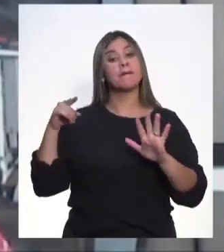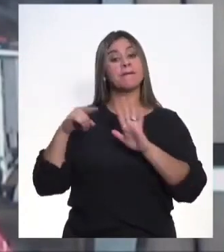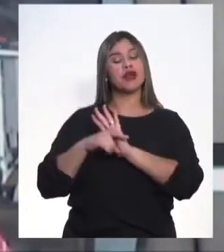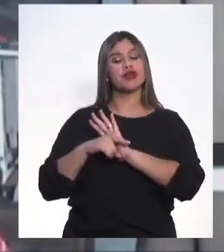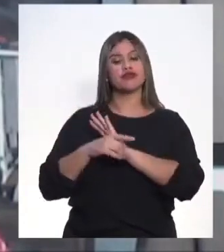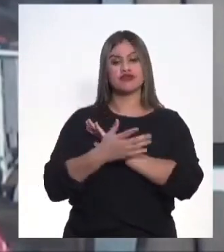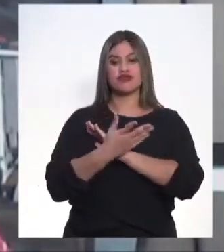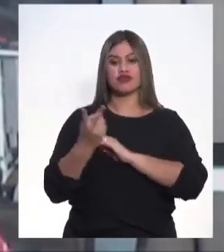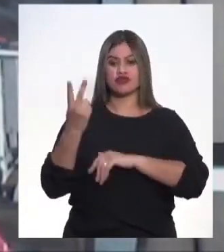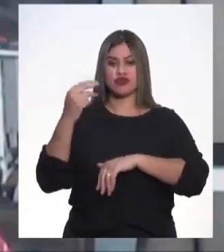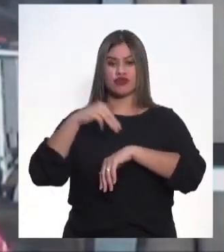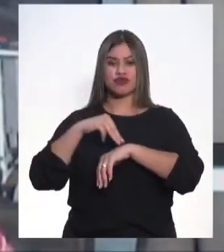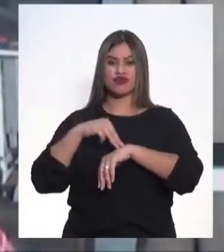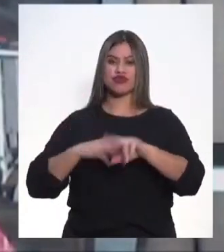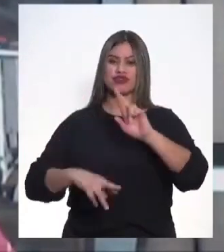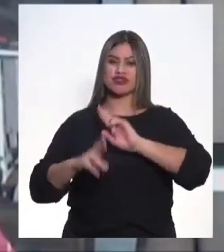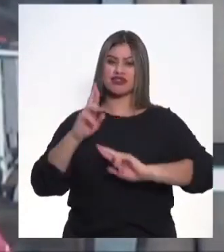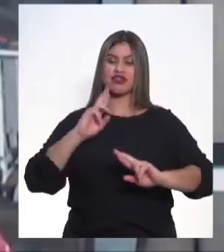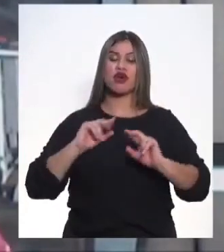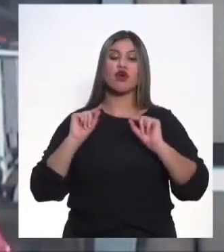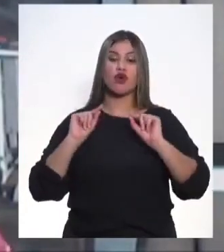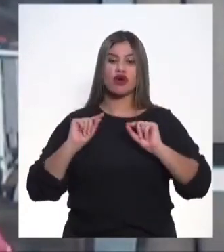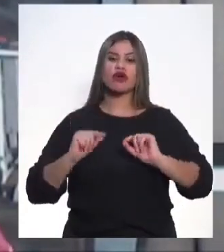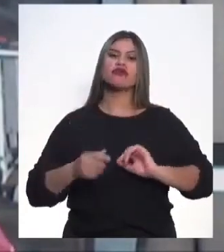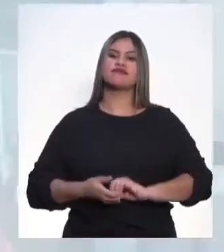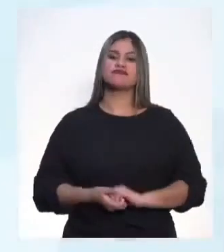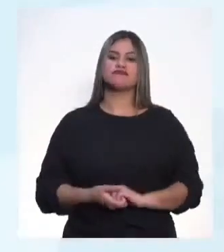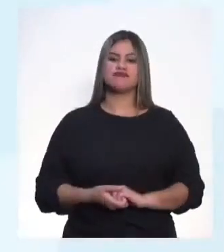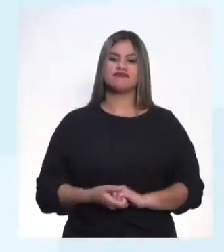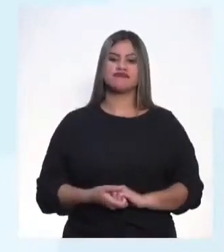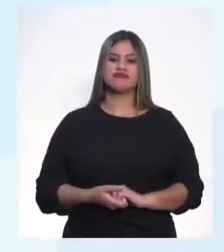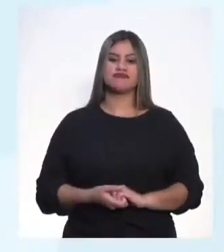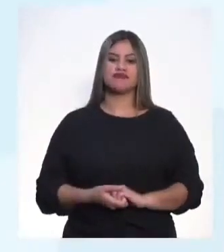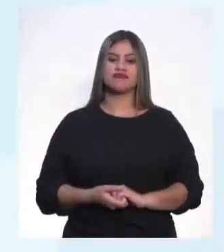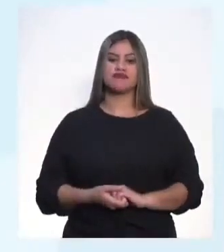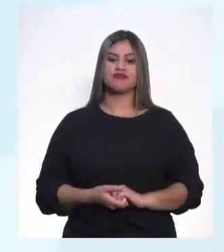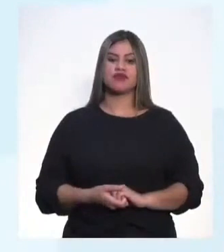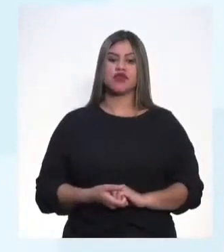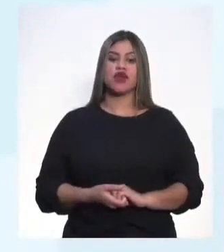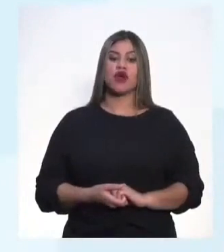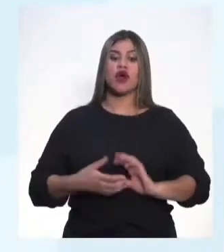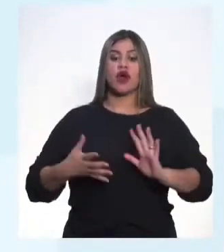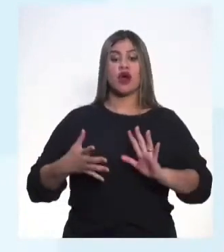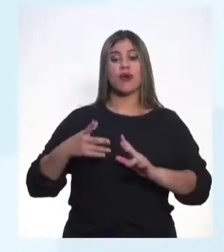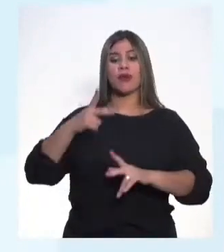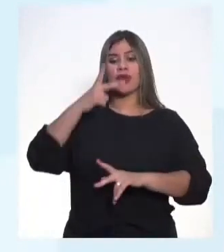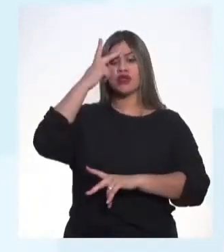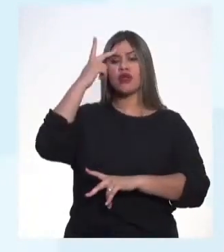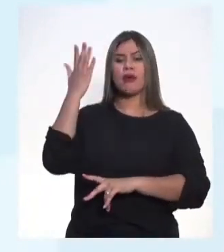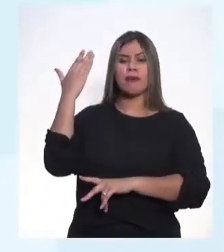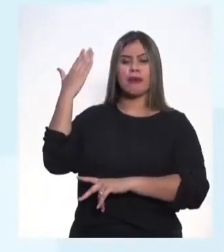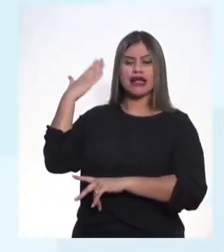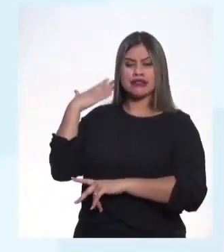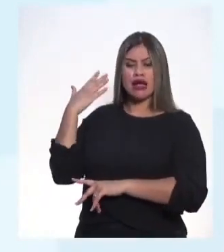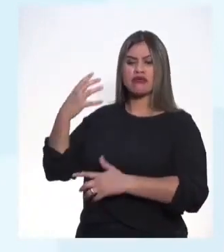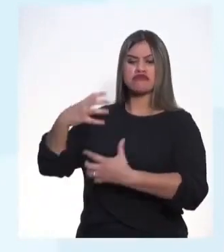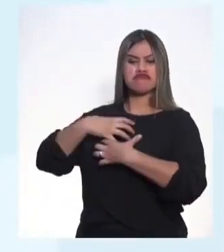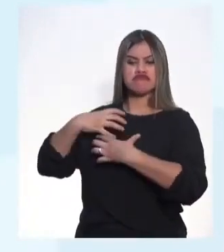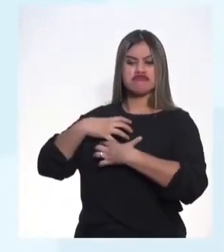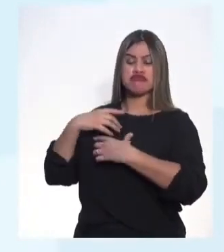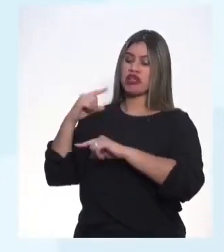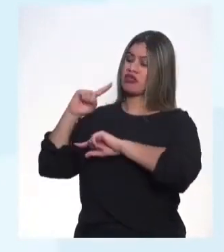vocês vão ter 2 minutinhos para responder é a seguinte: você já conheceu pessoas que mudaram radicalmente